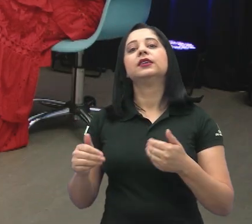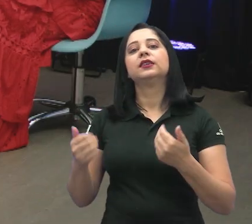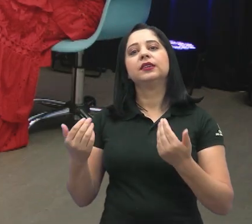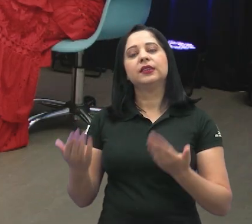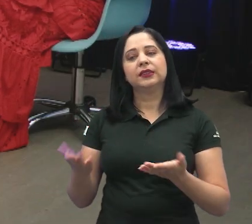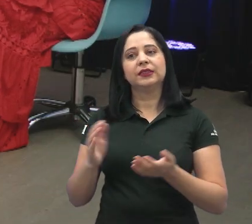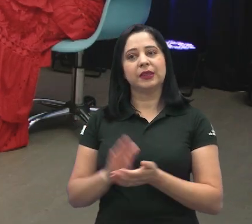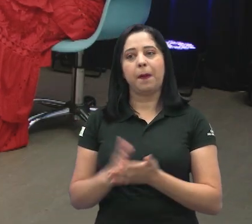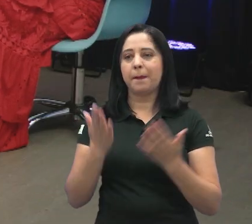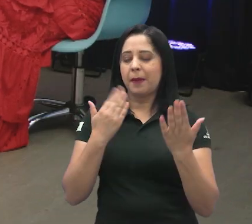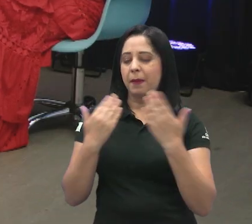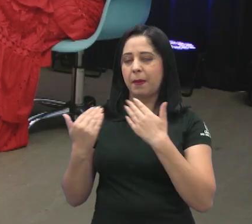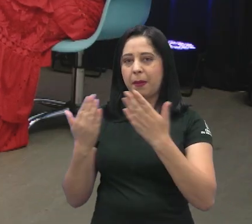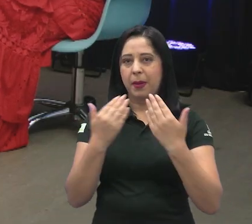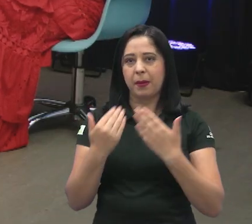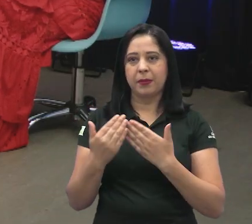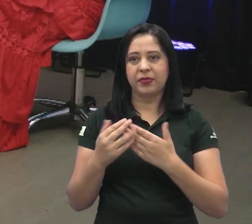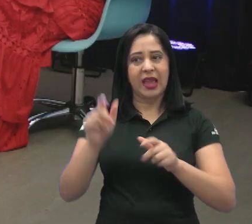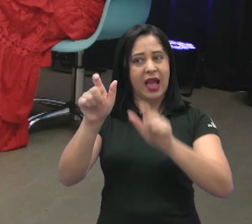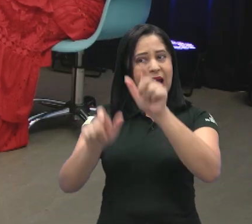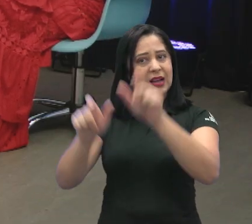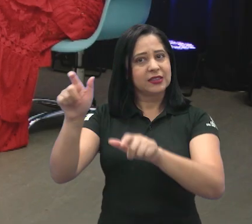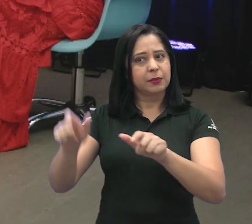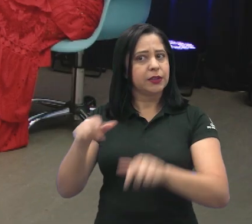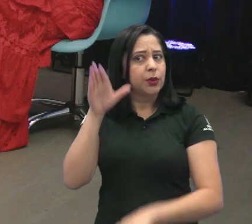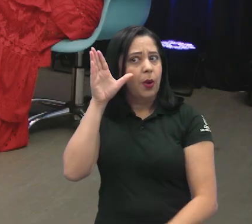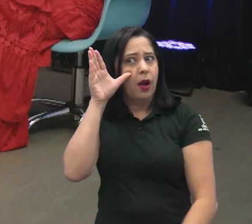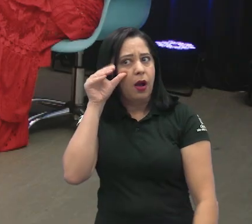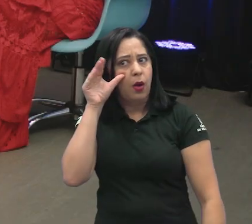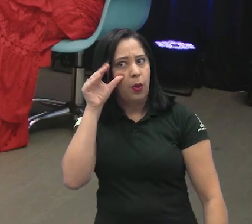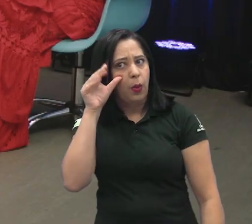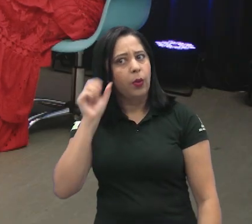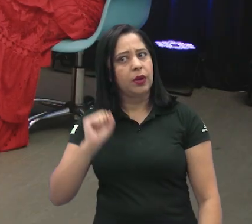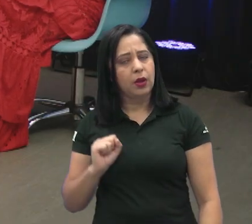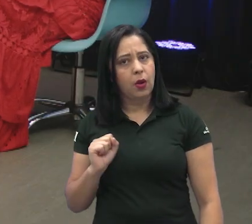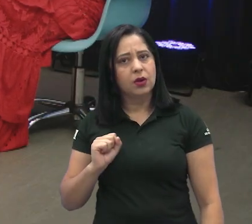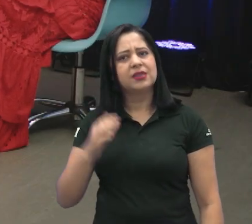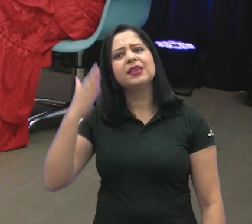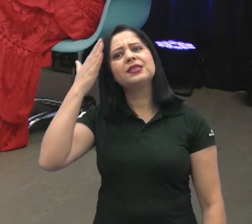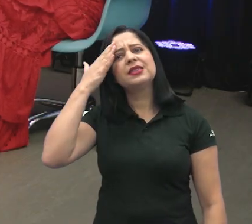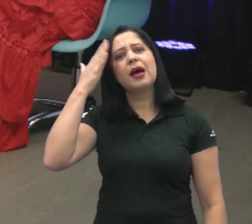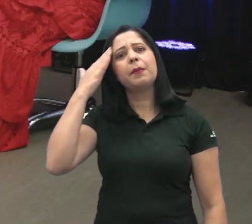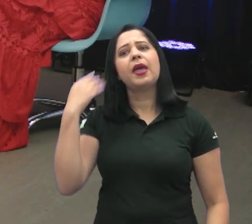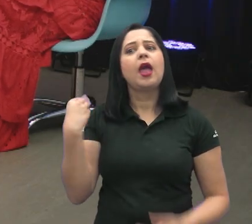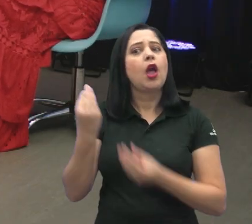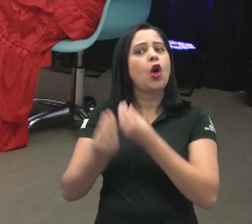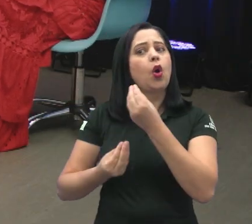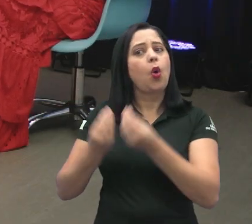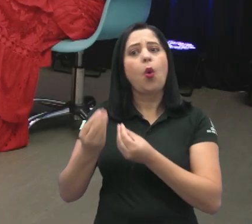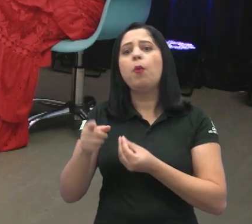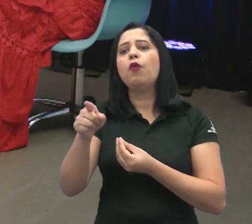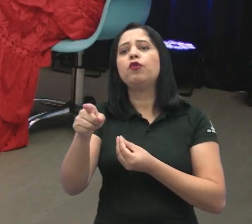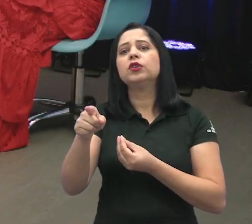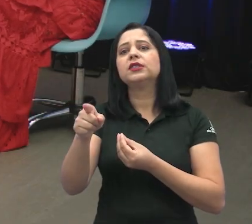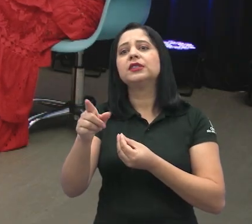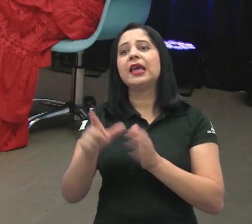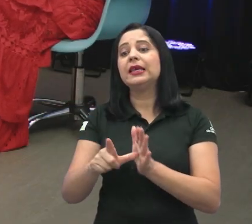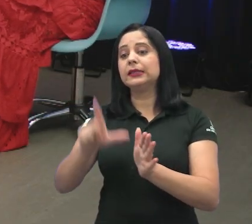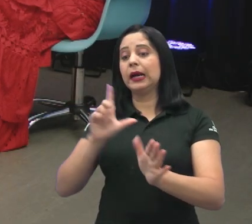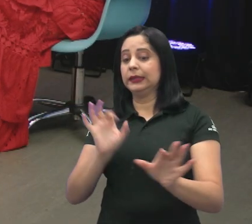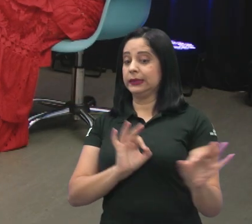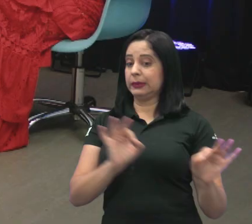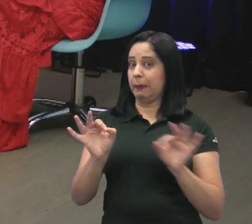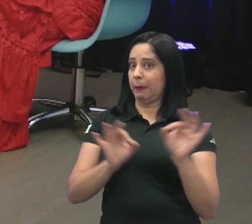começar o nosso bate-papo, eu acho que as pessoas de casa estão curiosas para saber como vocês se preparam para estar à